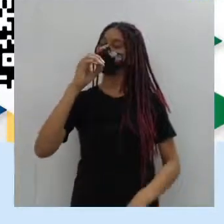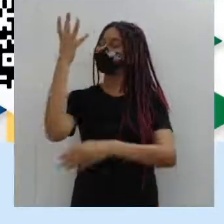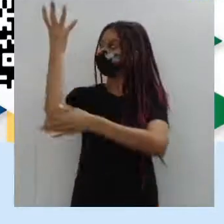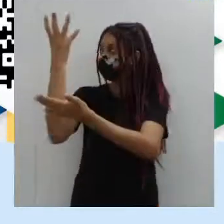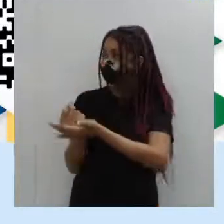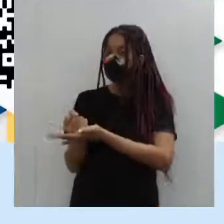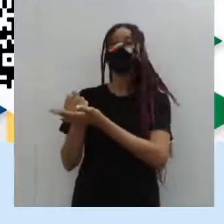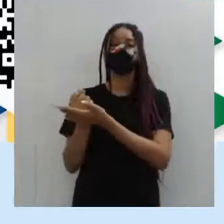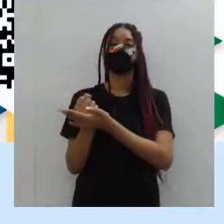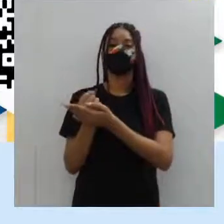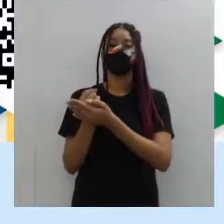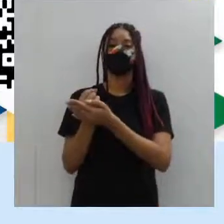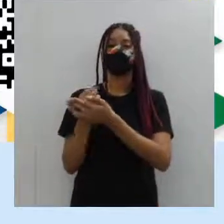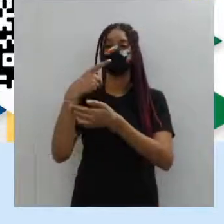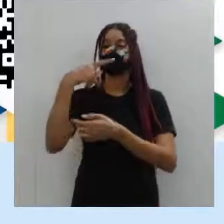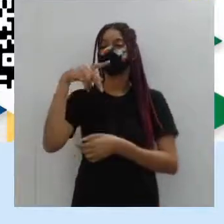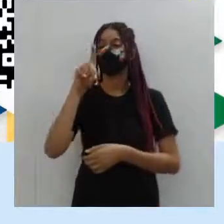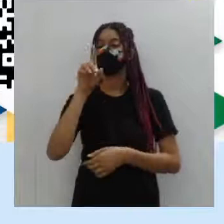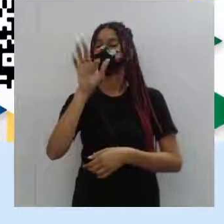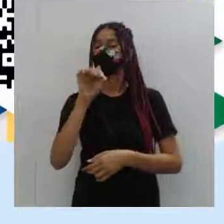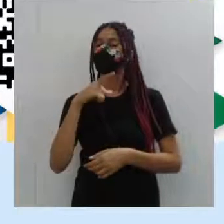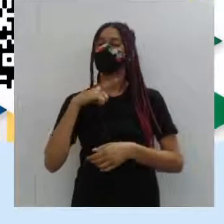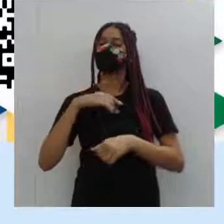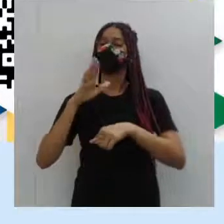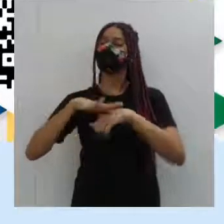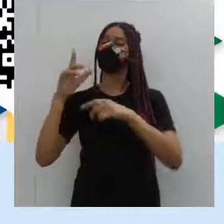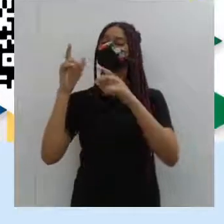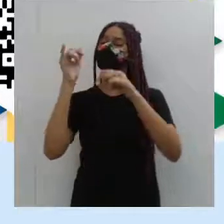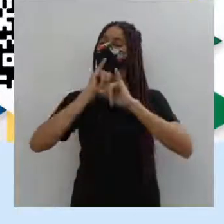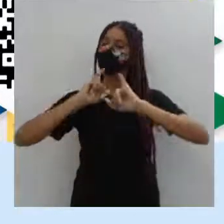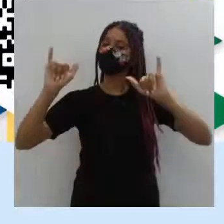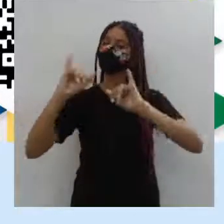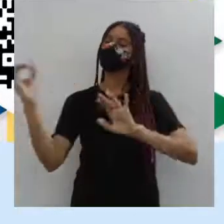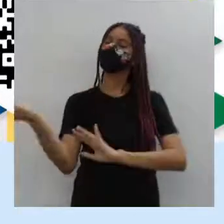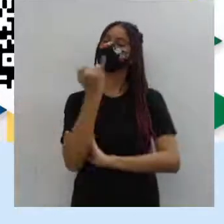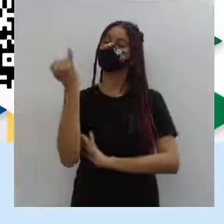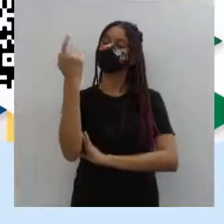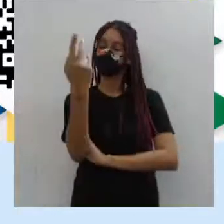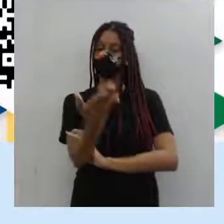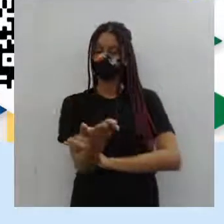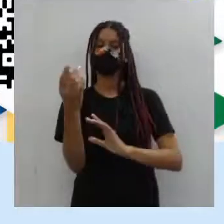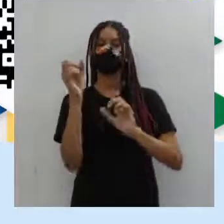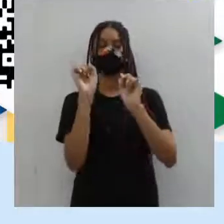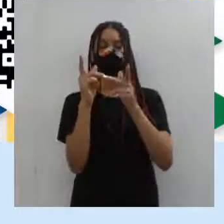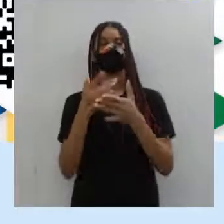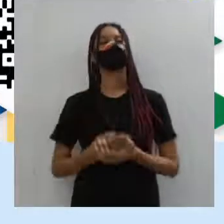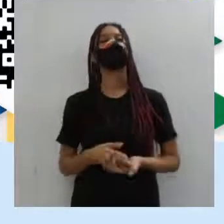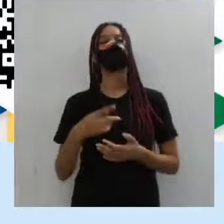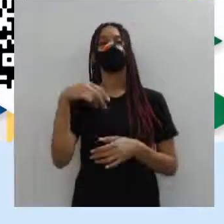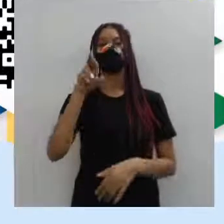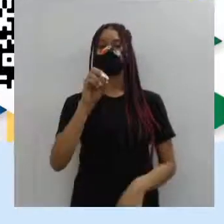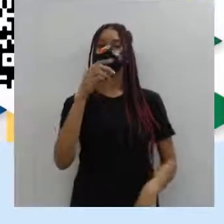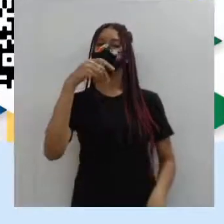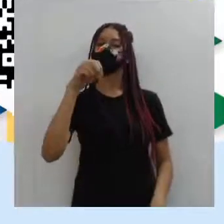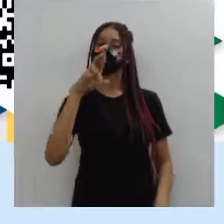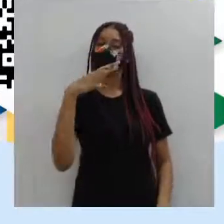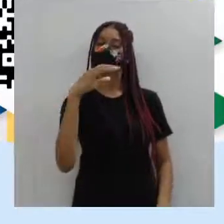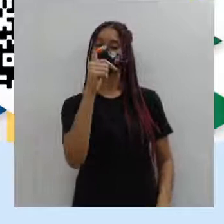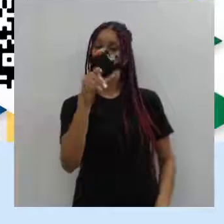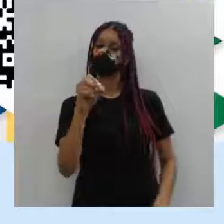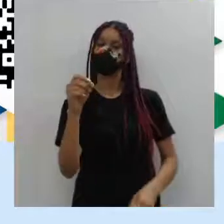ter mais acesso a informações ainda muito importantes para vocês, tá bom? Então, em uma proporção, produtos e meios pelos